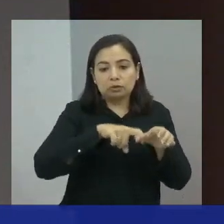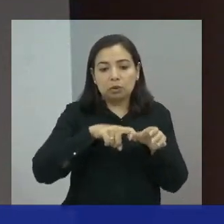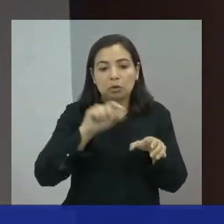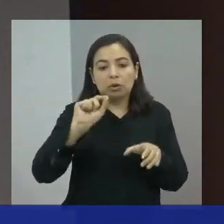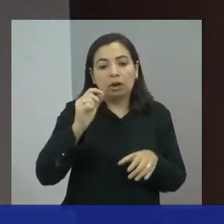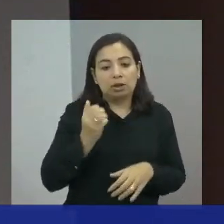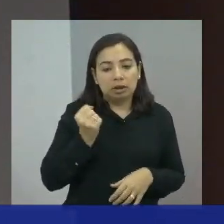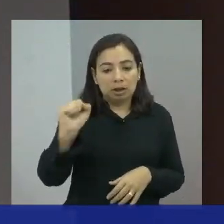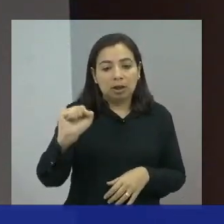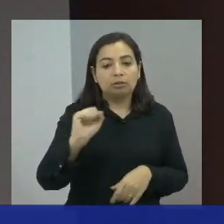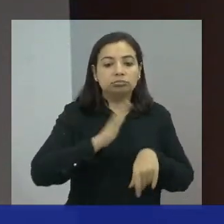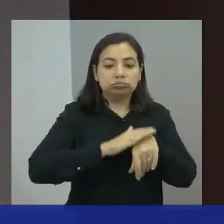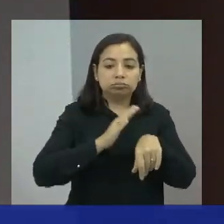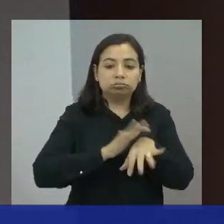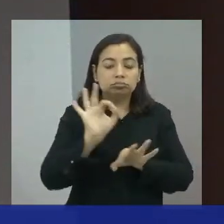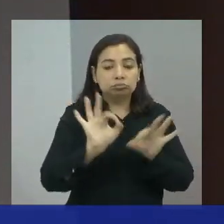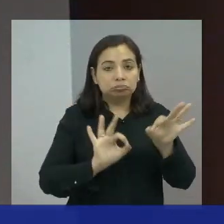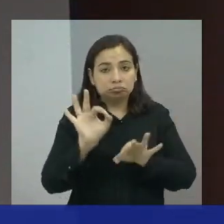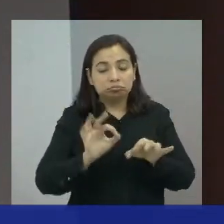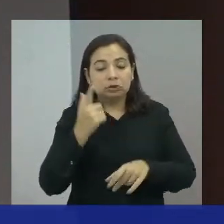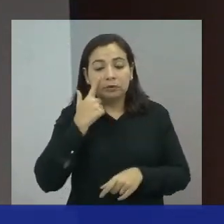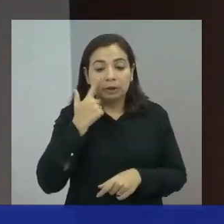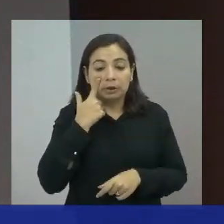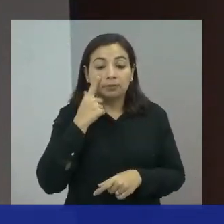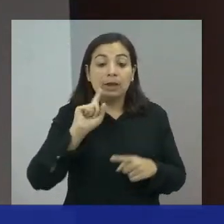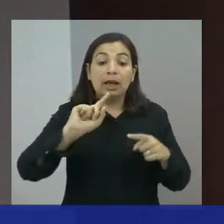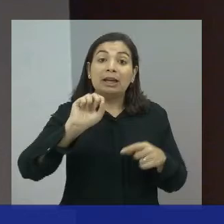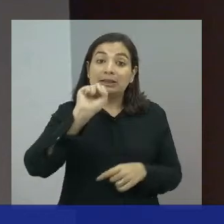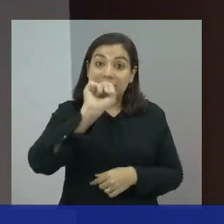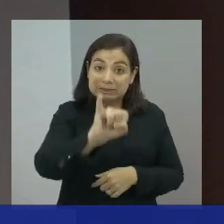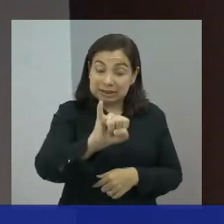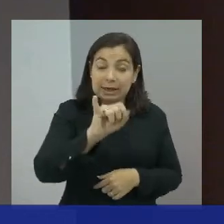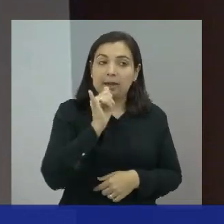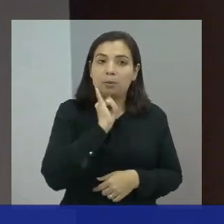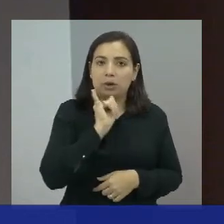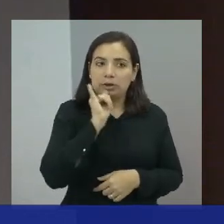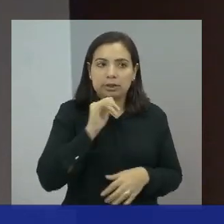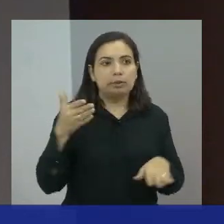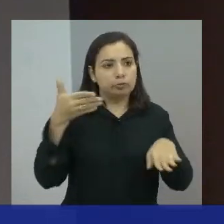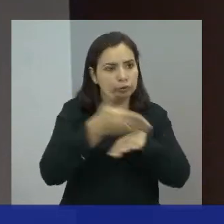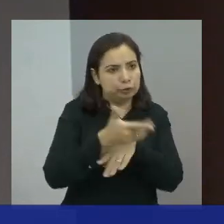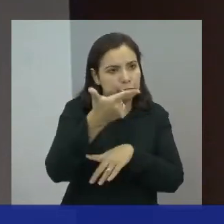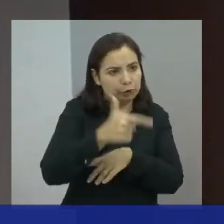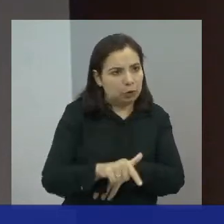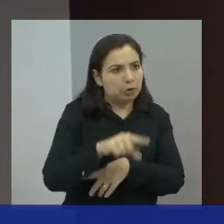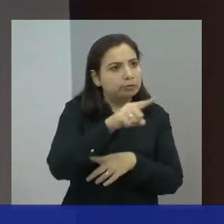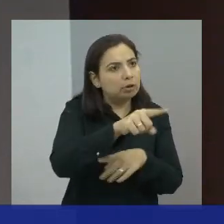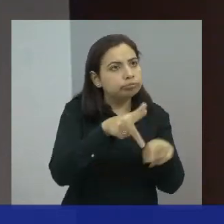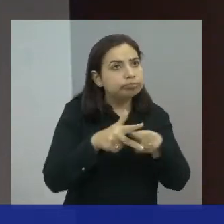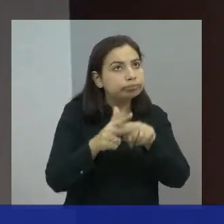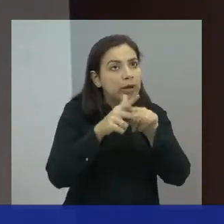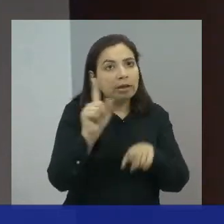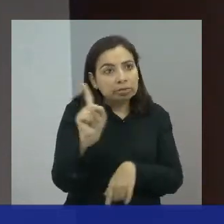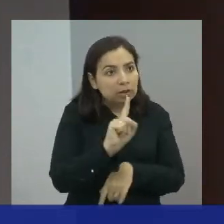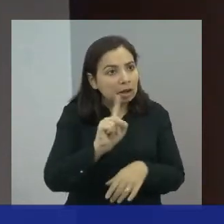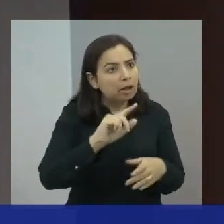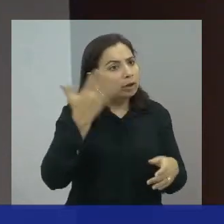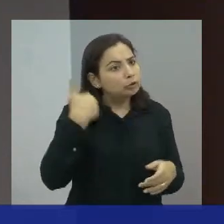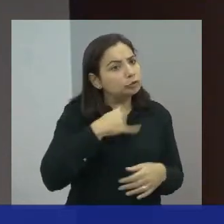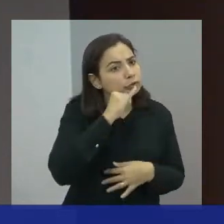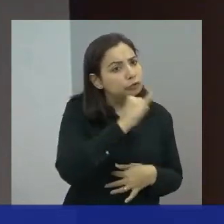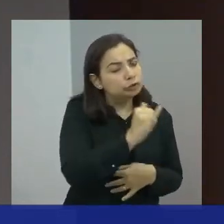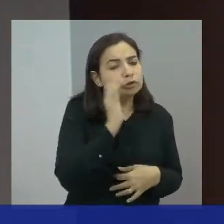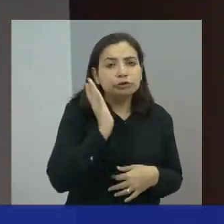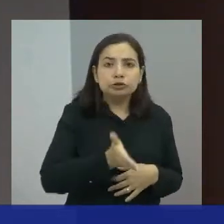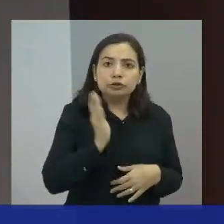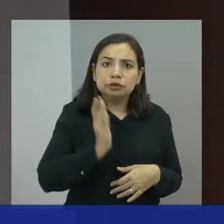infração. Parágrafo 2º. Não sendo corrigida a infração no prazo fixado pela fiscalização, terá início a contagem